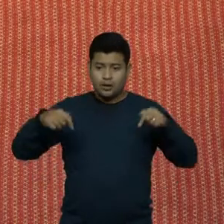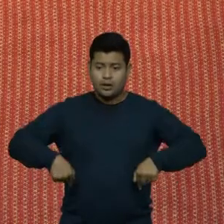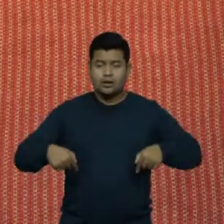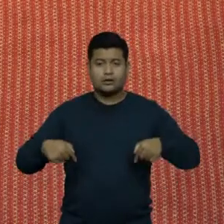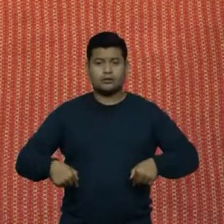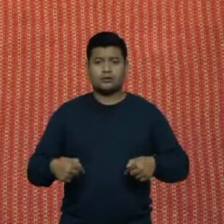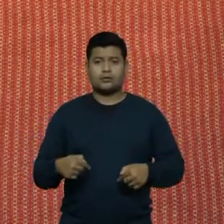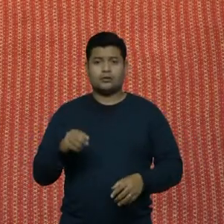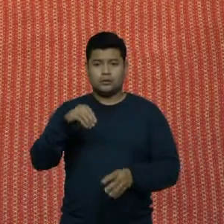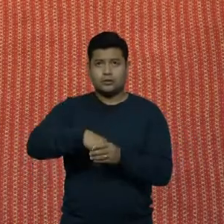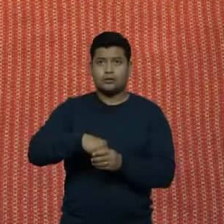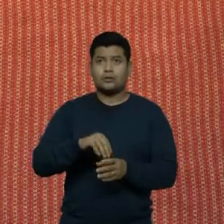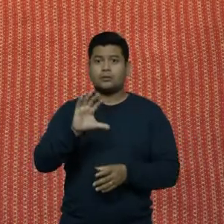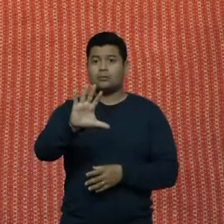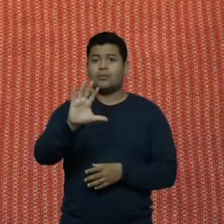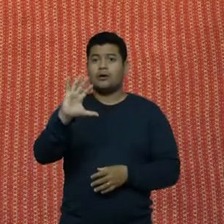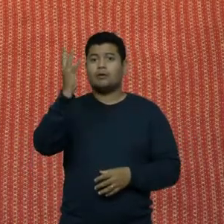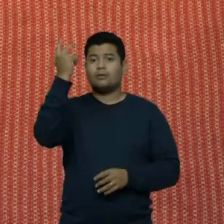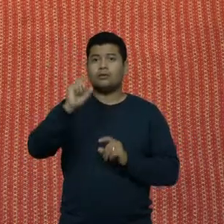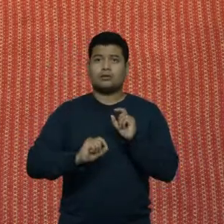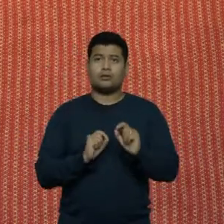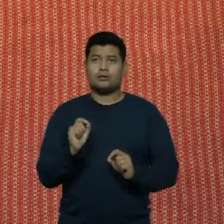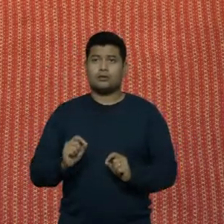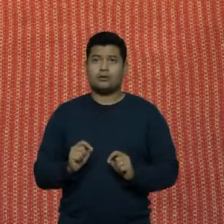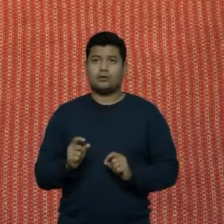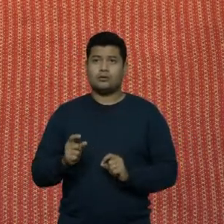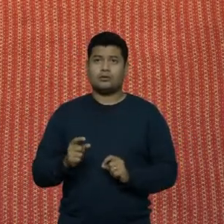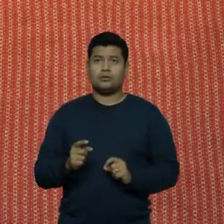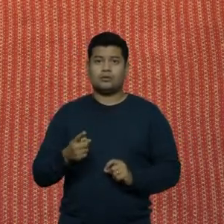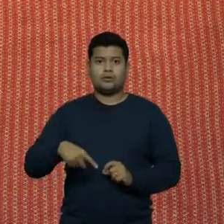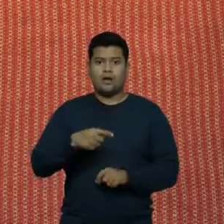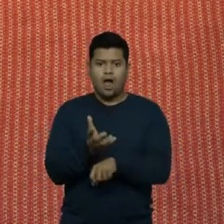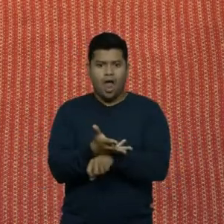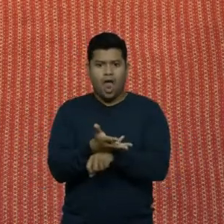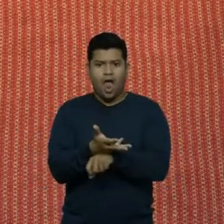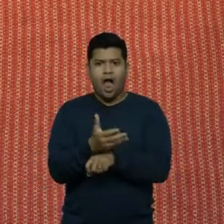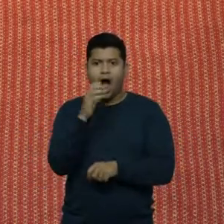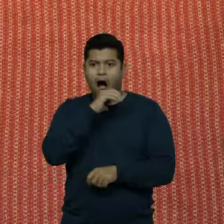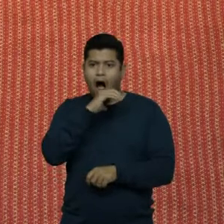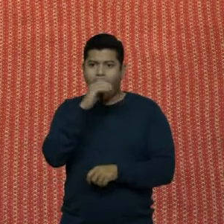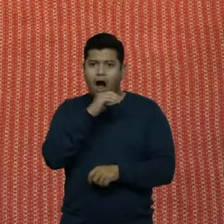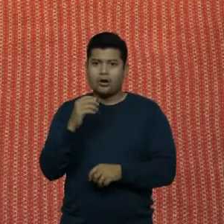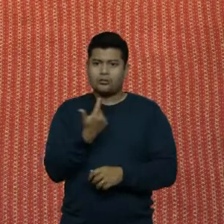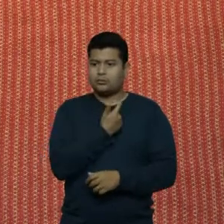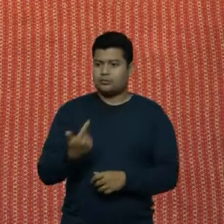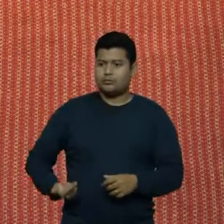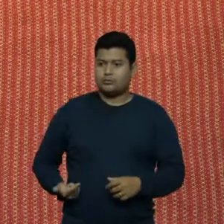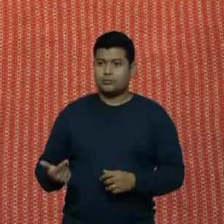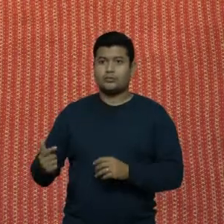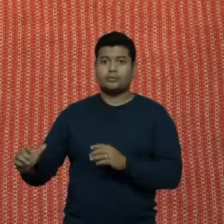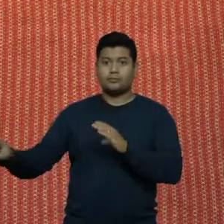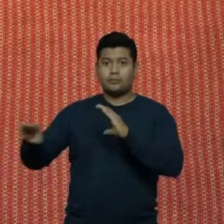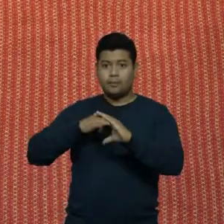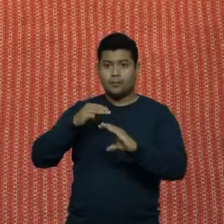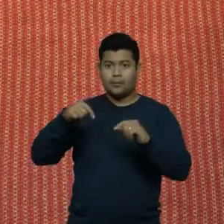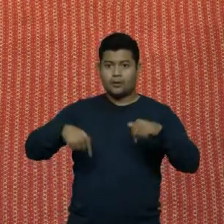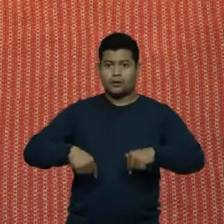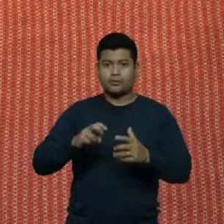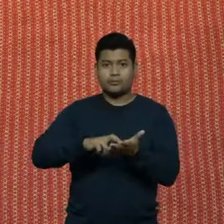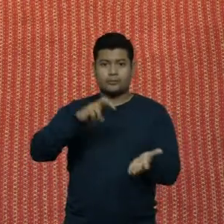só o que acontece o presidente é que a gente tem pressa o governo manda para cá o projeto de manhã